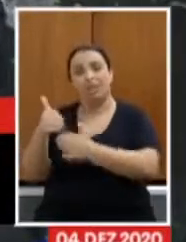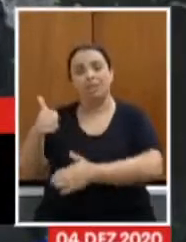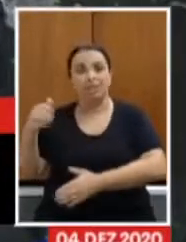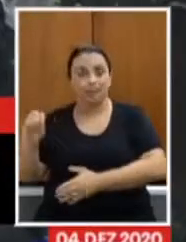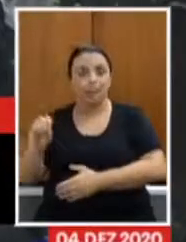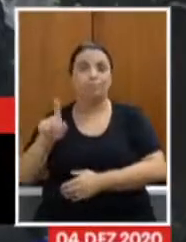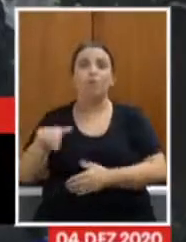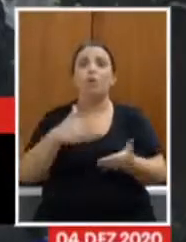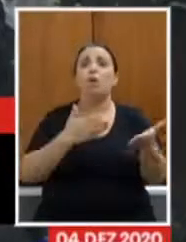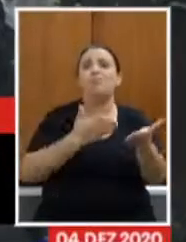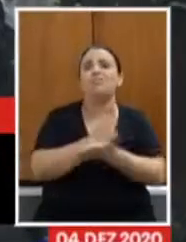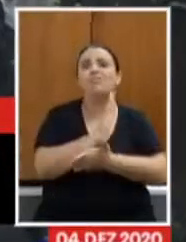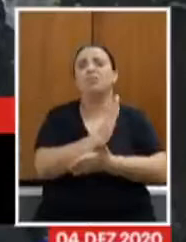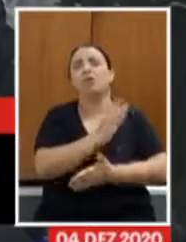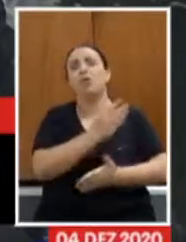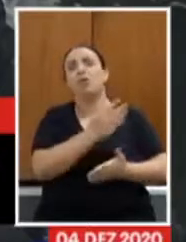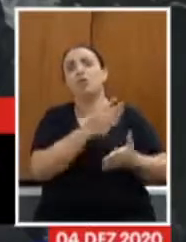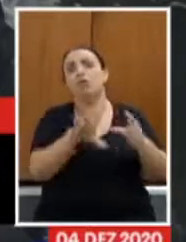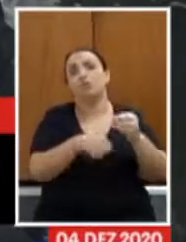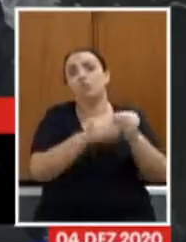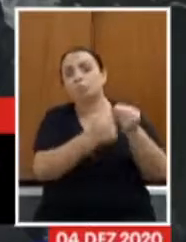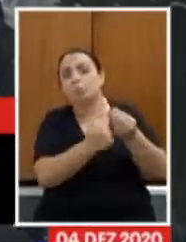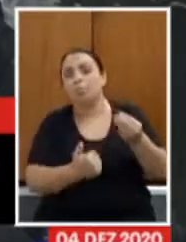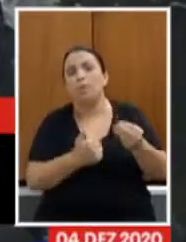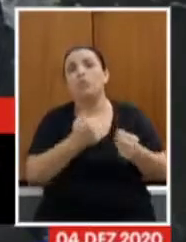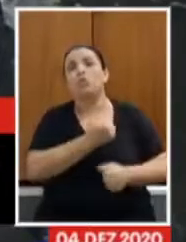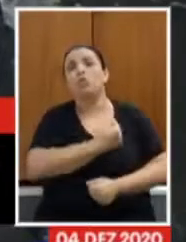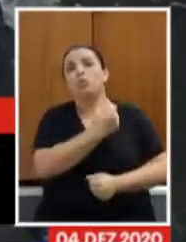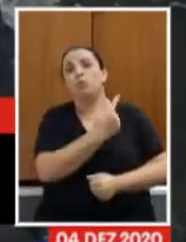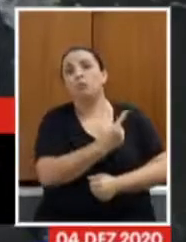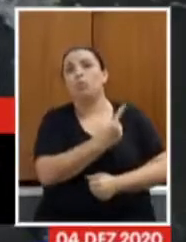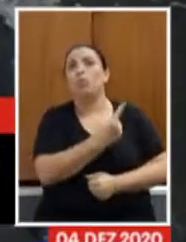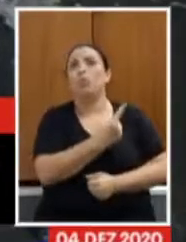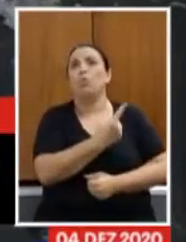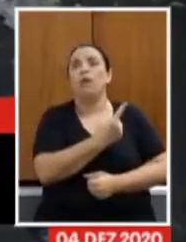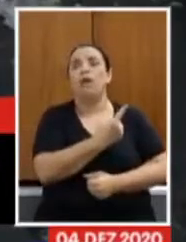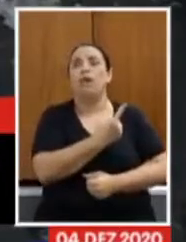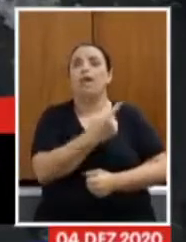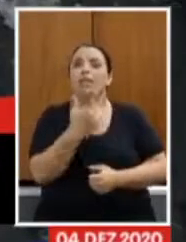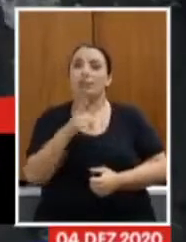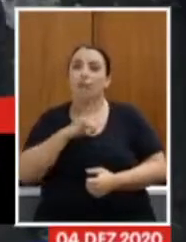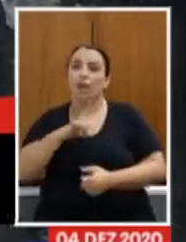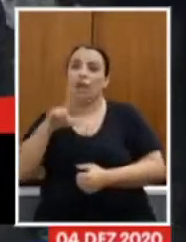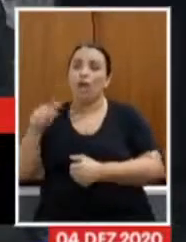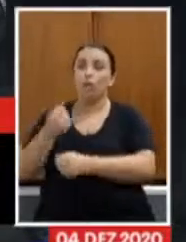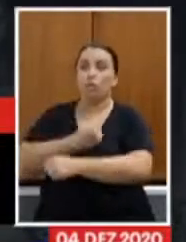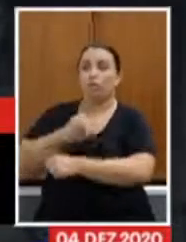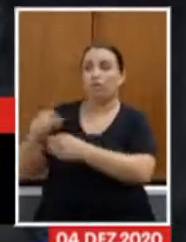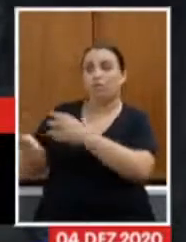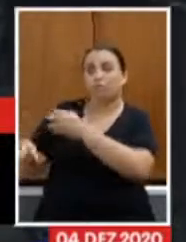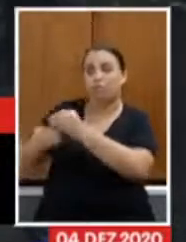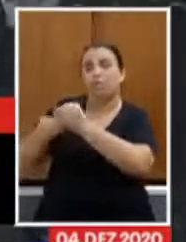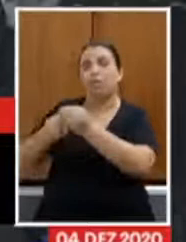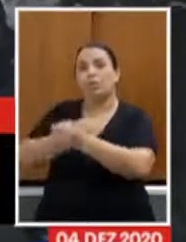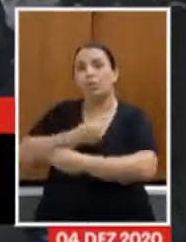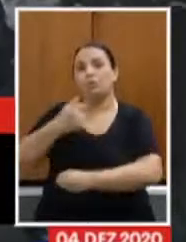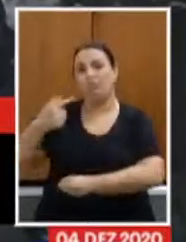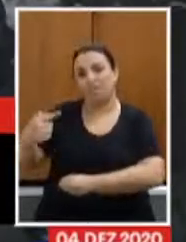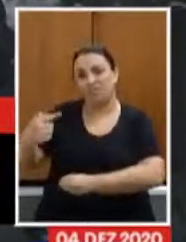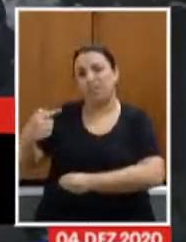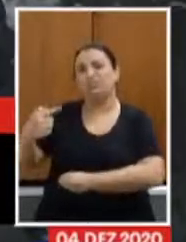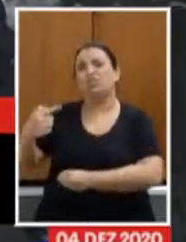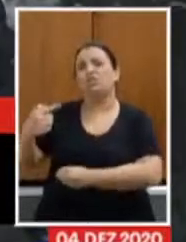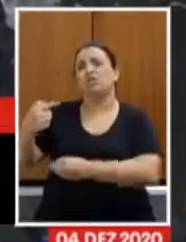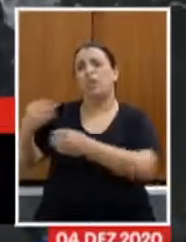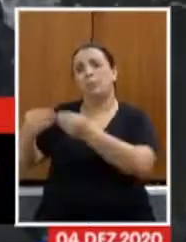da subemenda número 1, as emendas números 7 e 54 ficam prejudicadas, respectivamente,